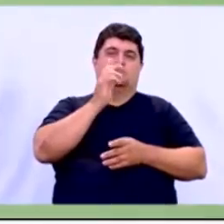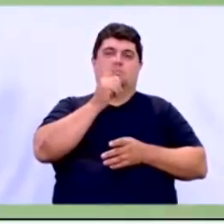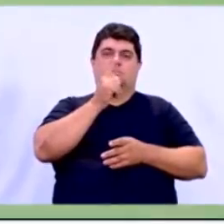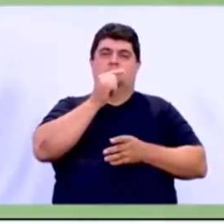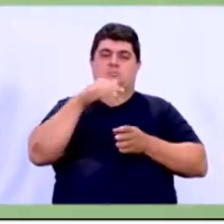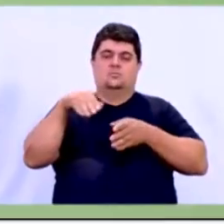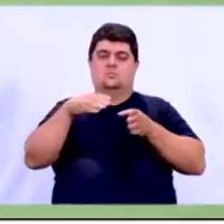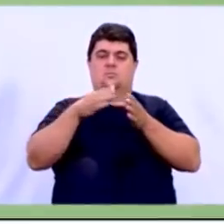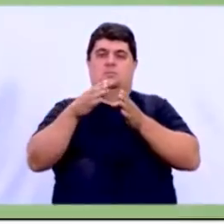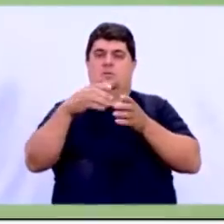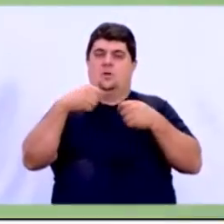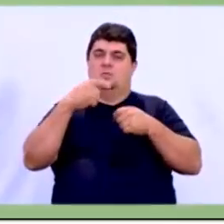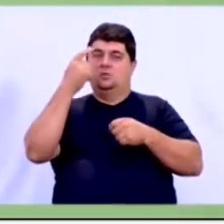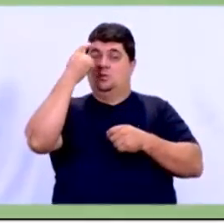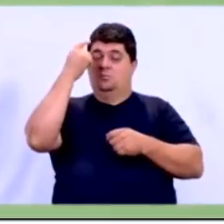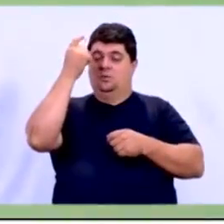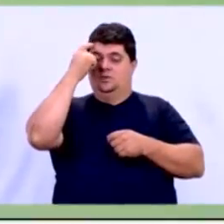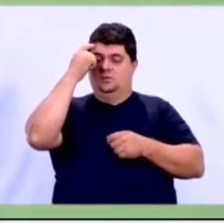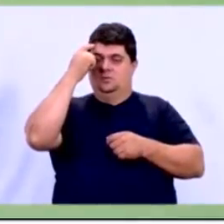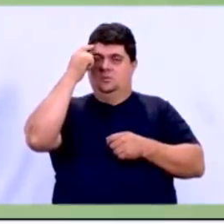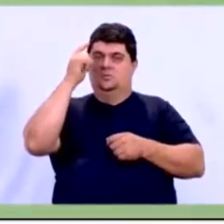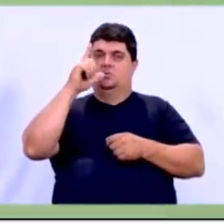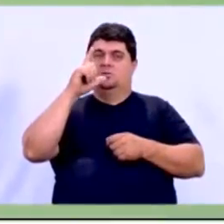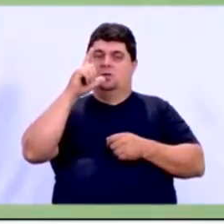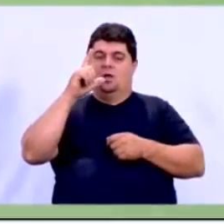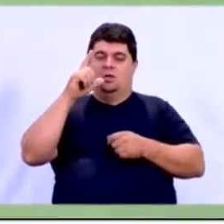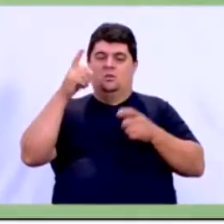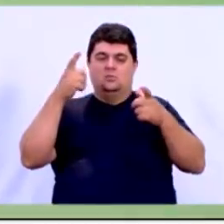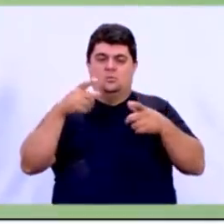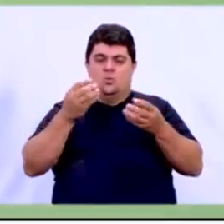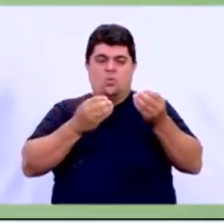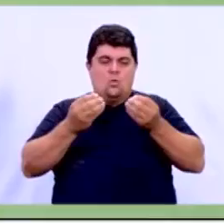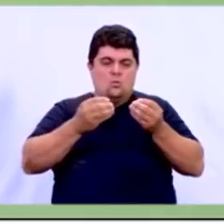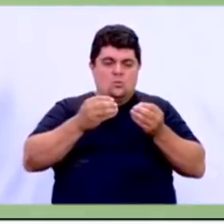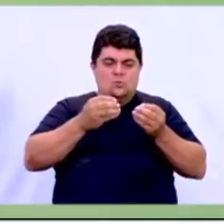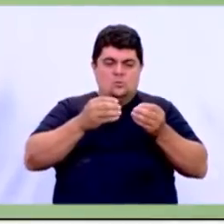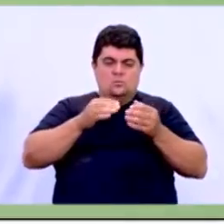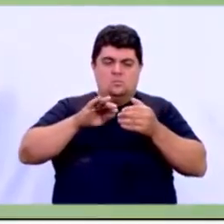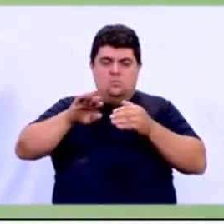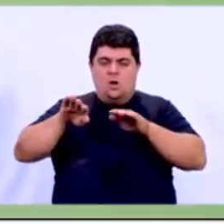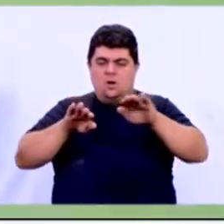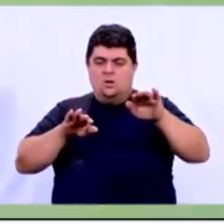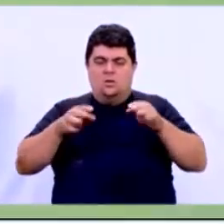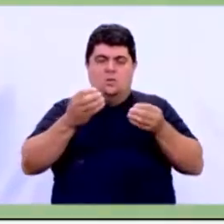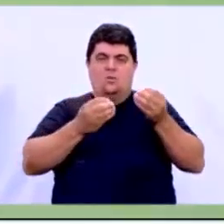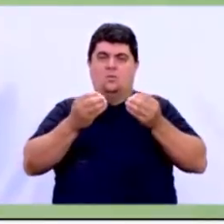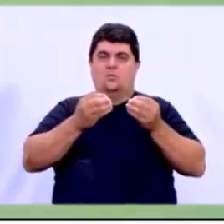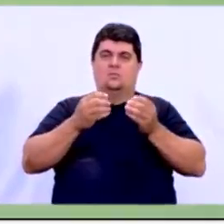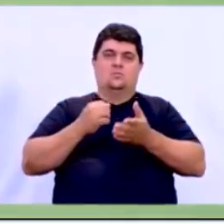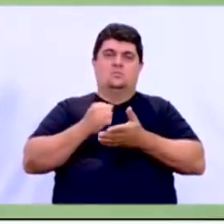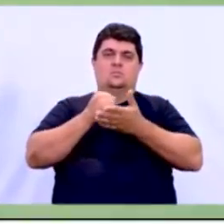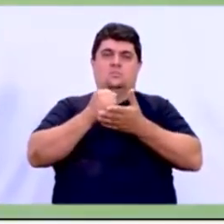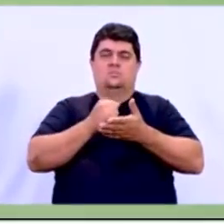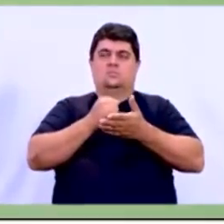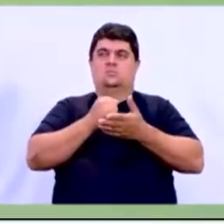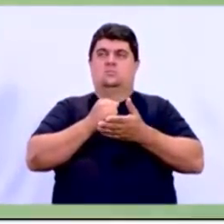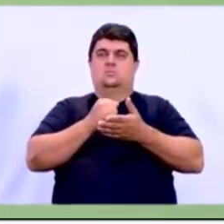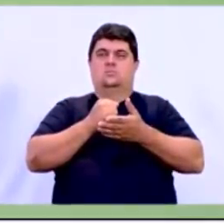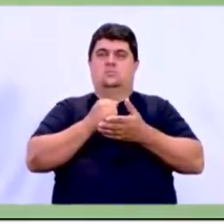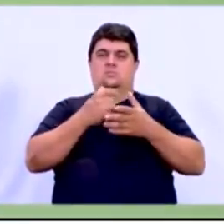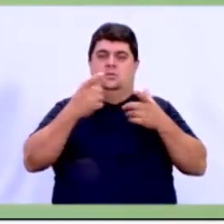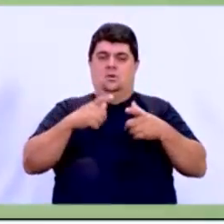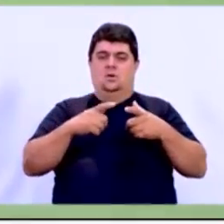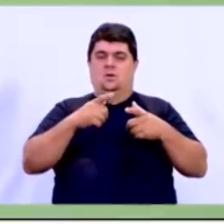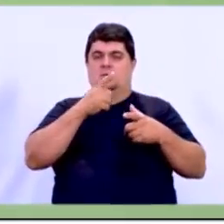flutuante, ele tem que pensar em um layout que vá atender a esse serviço que ele irá oferecer, e dessa forma, né,